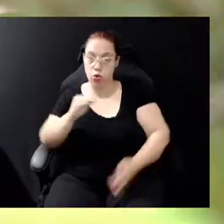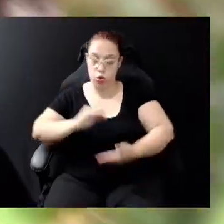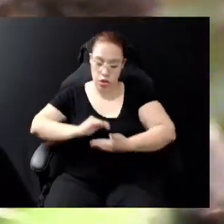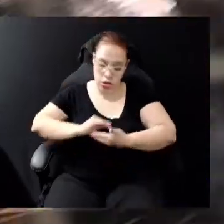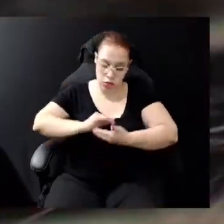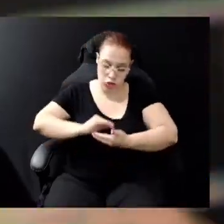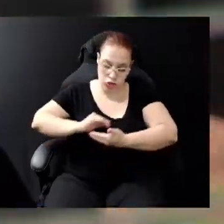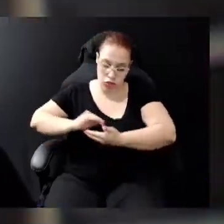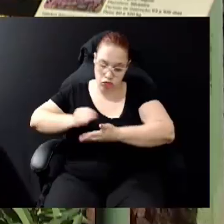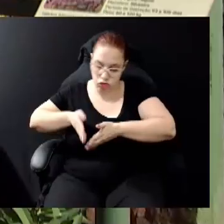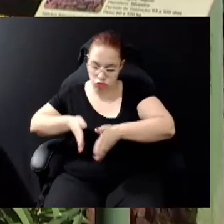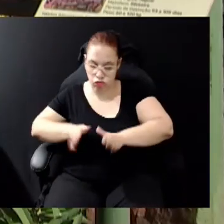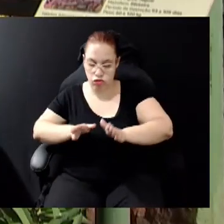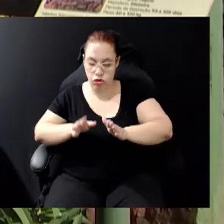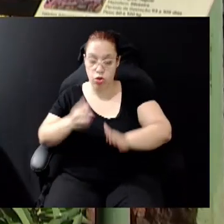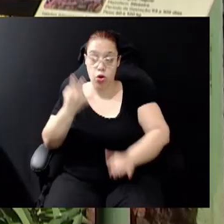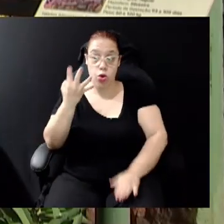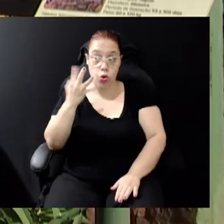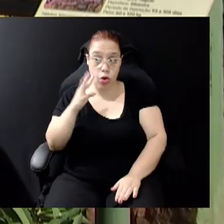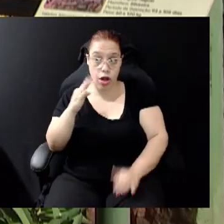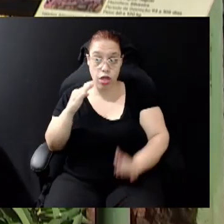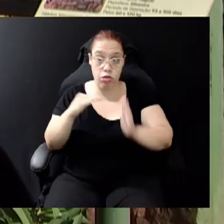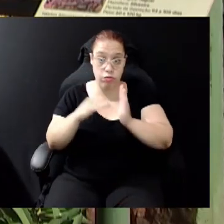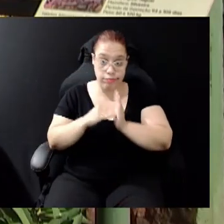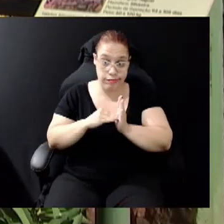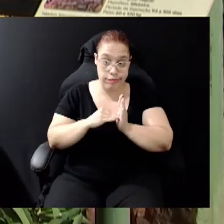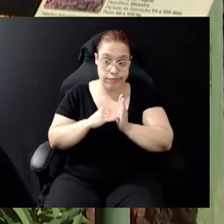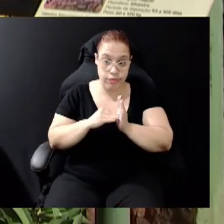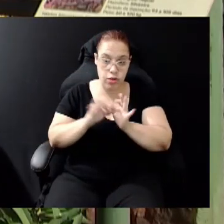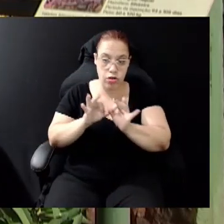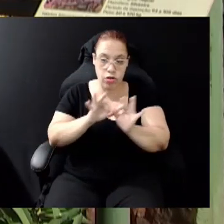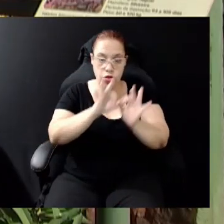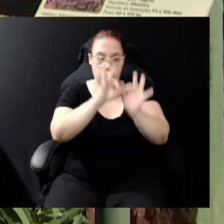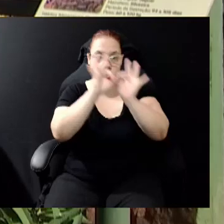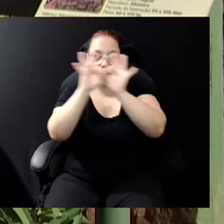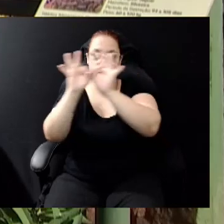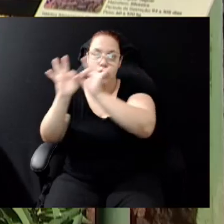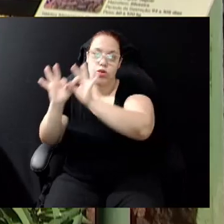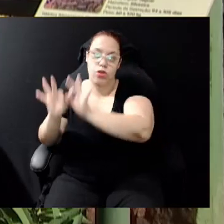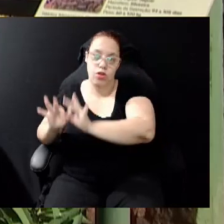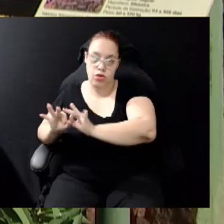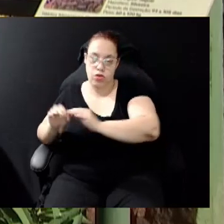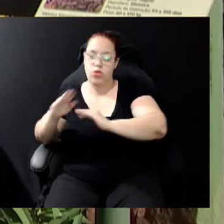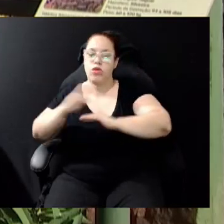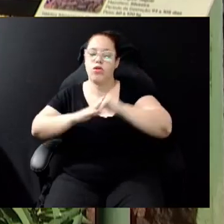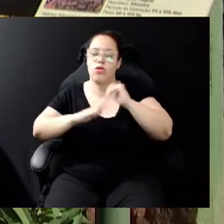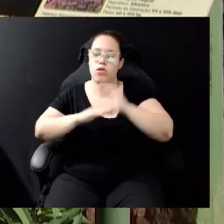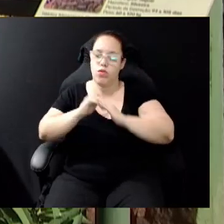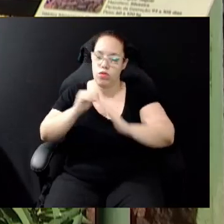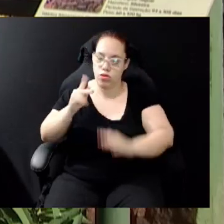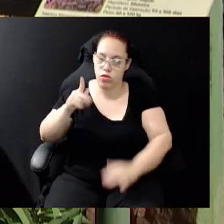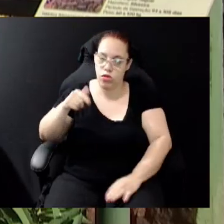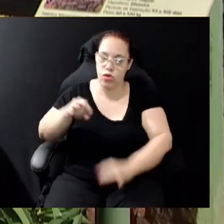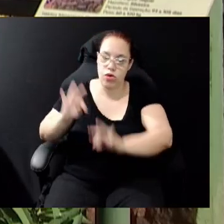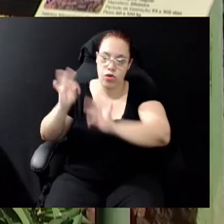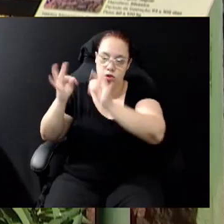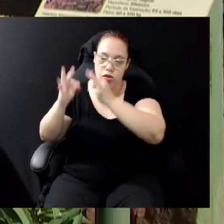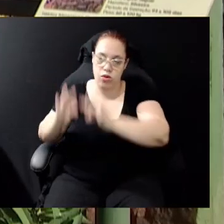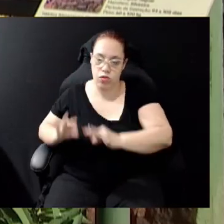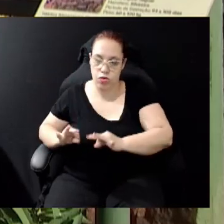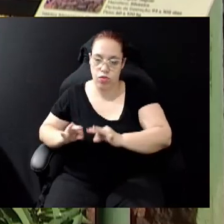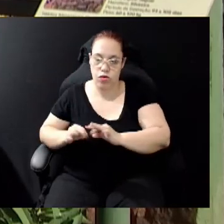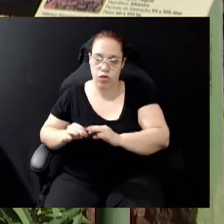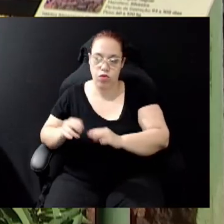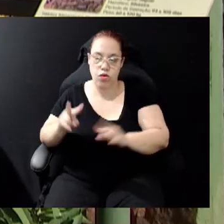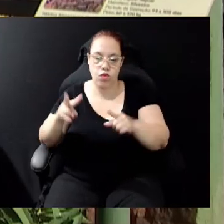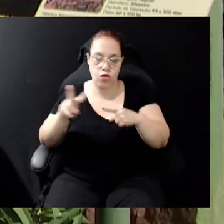nascer até 4. Normalmente a gente vai acompanhando junto aos tratadores também do parque, né, equipe técnica, os biólogos, veterinários,